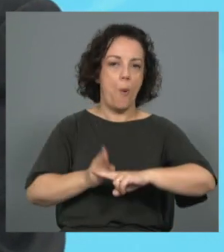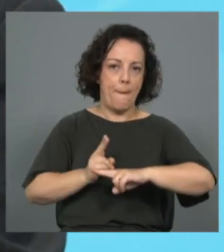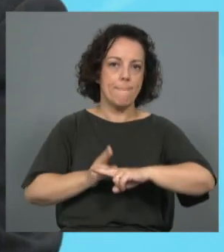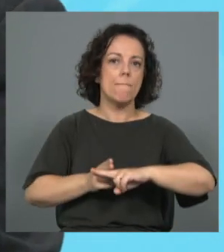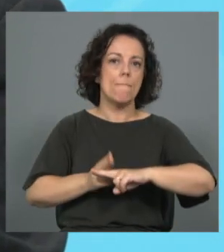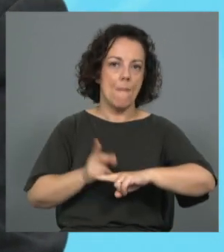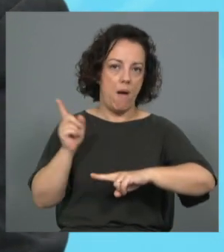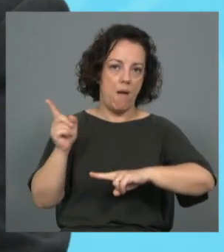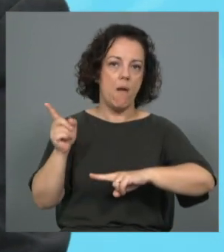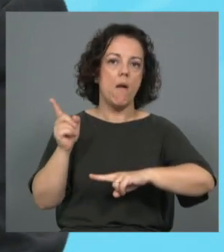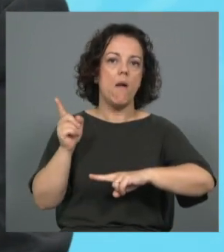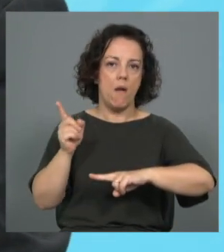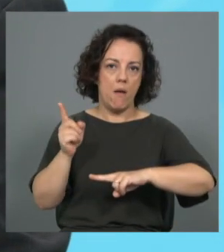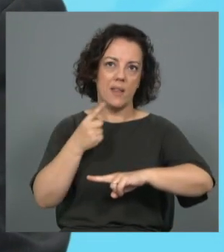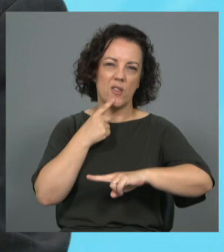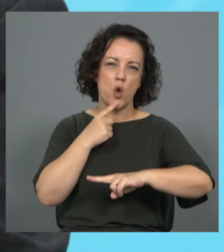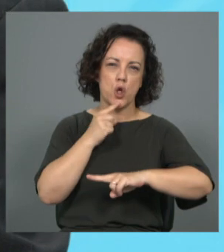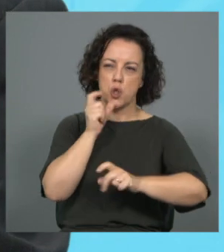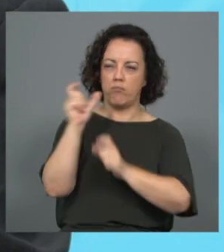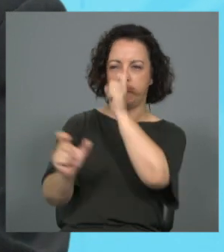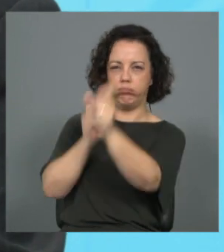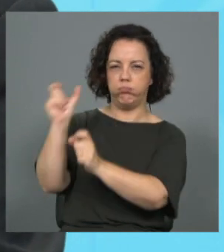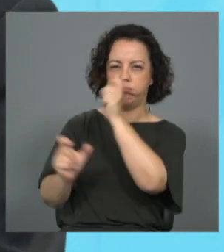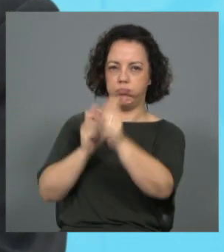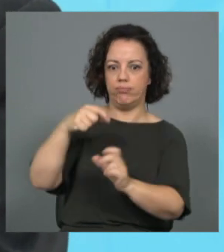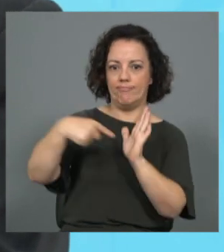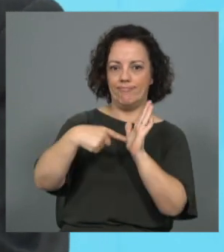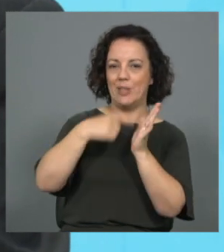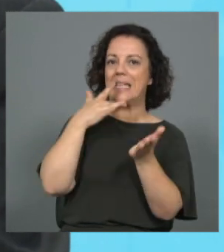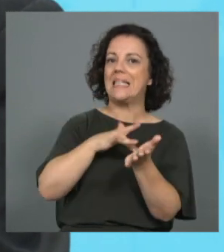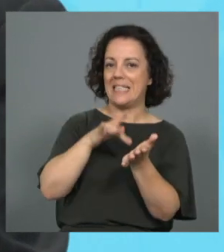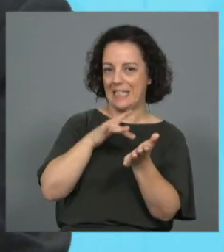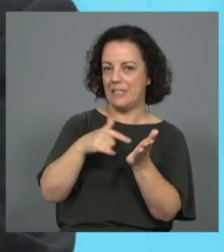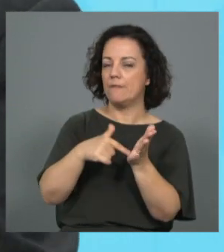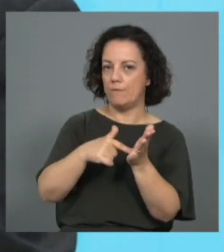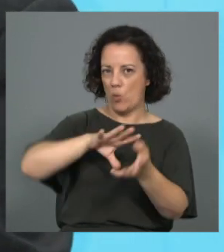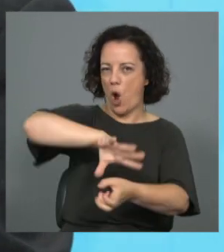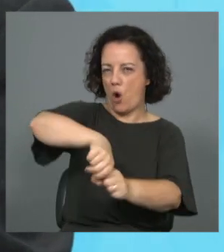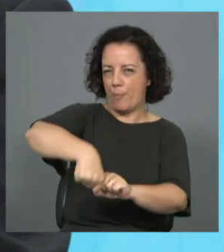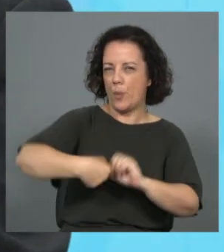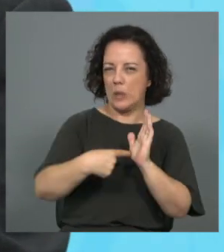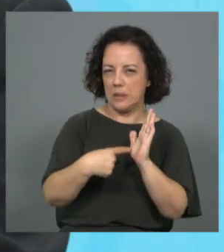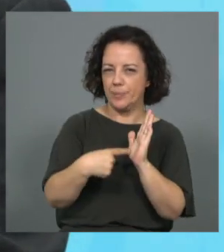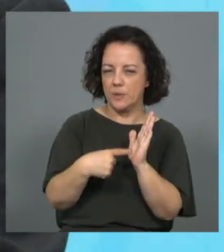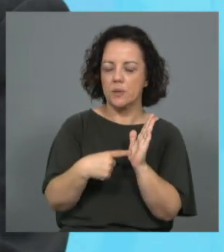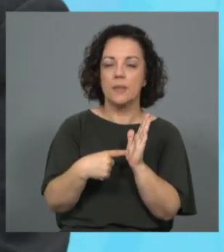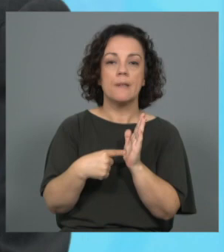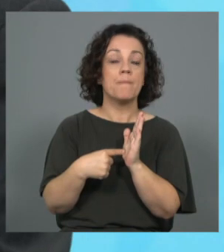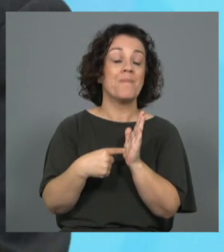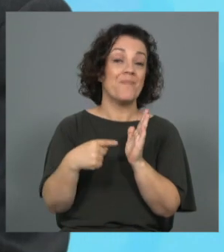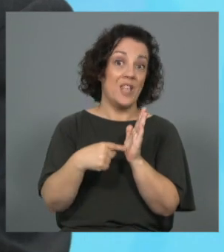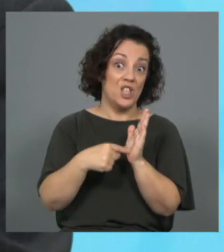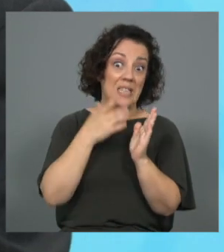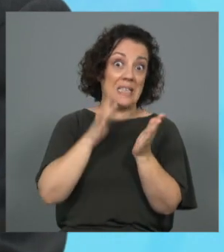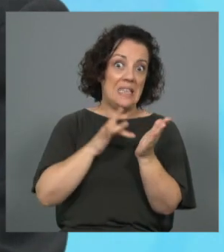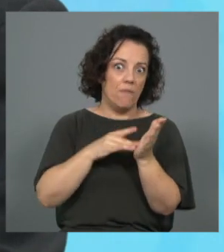é chamada com nomes feios dentro do livro do Apocalipse. Sobretudo, o livro critica